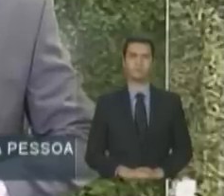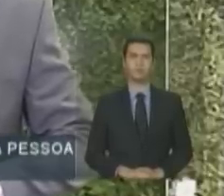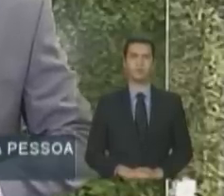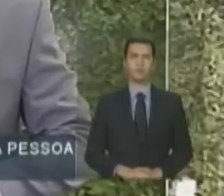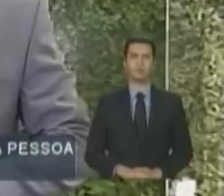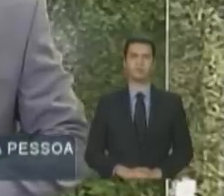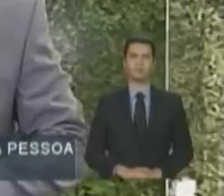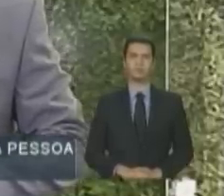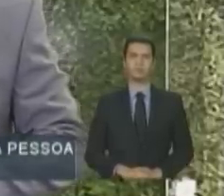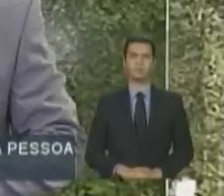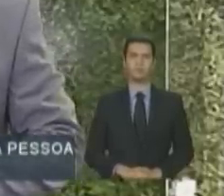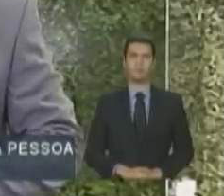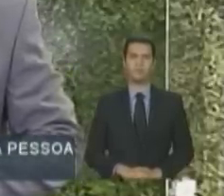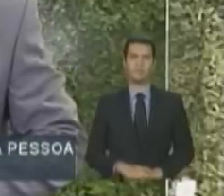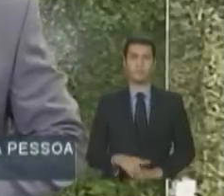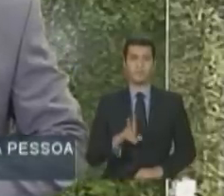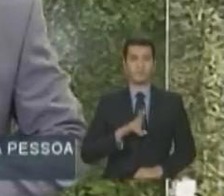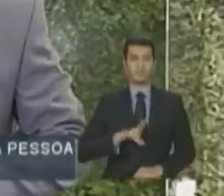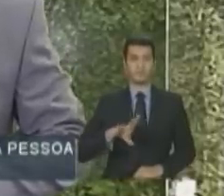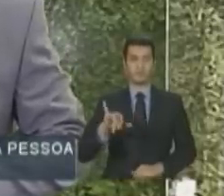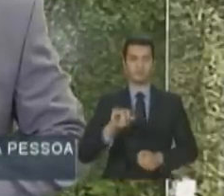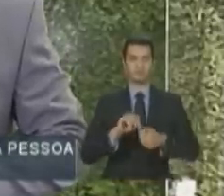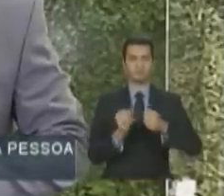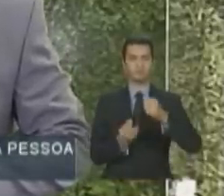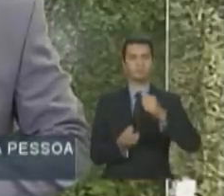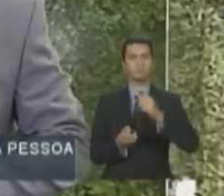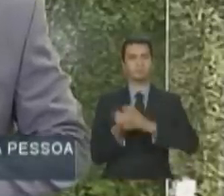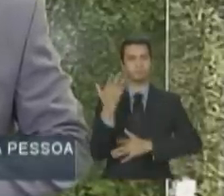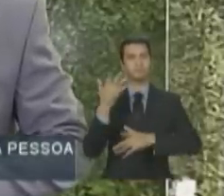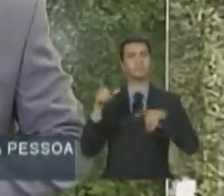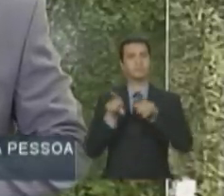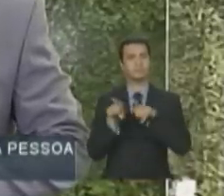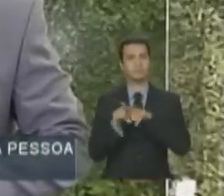R$90 milhões em crédito pela